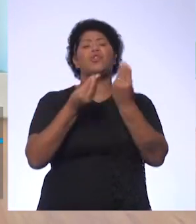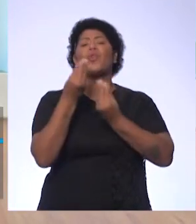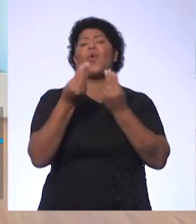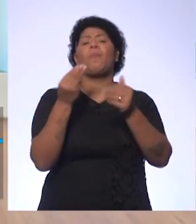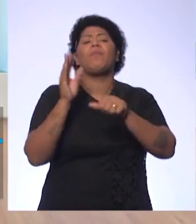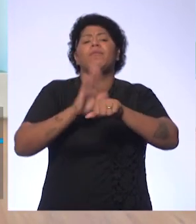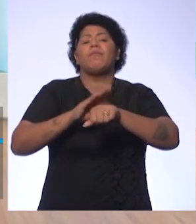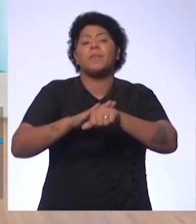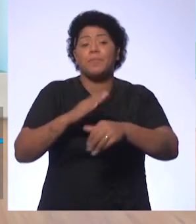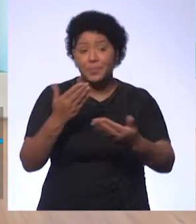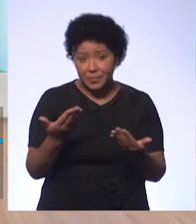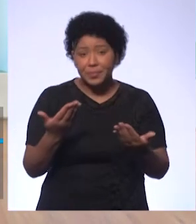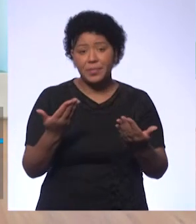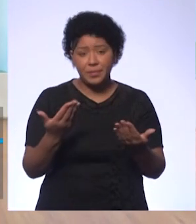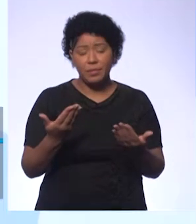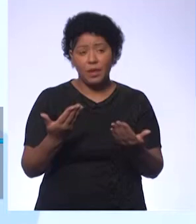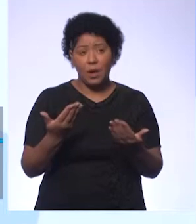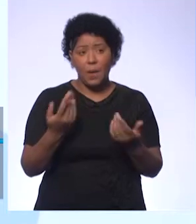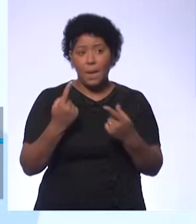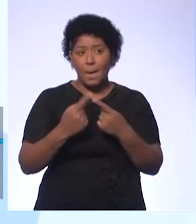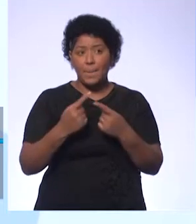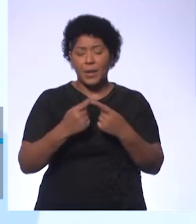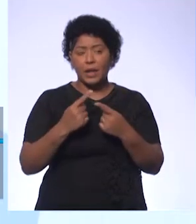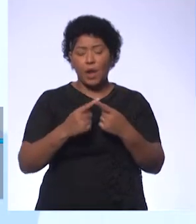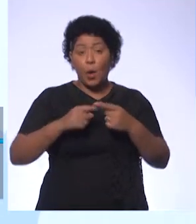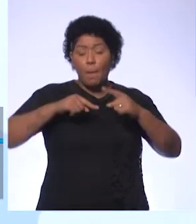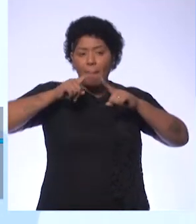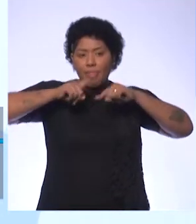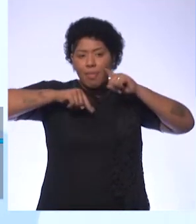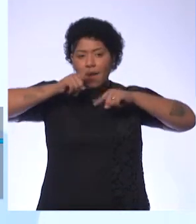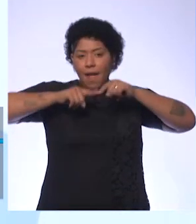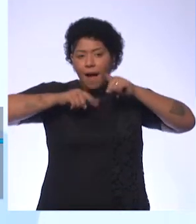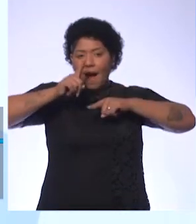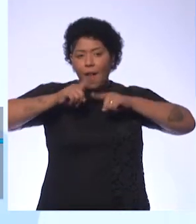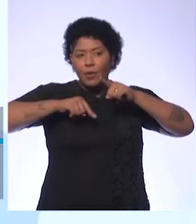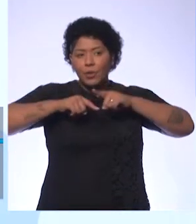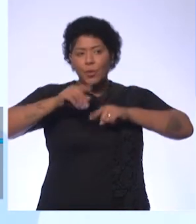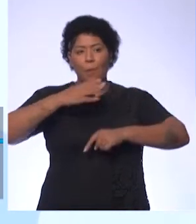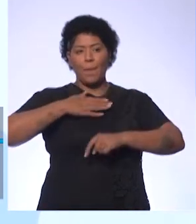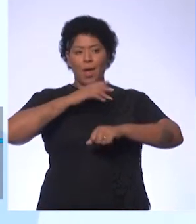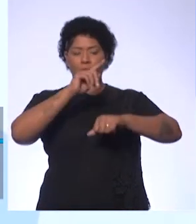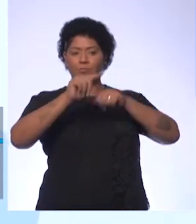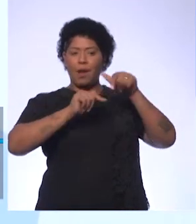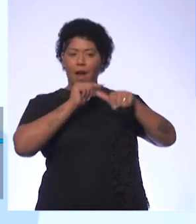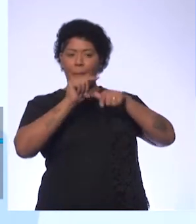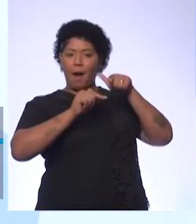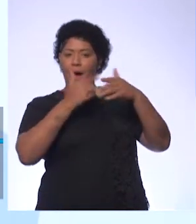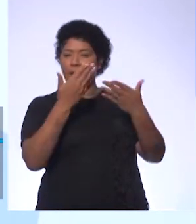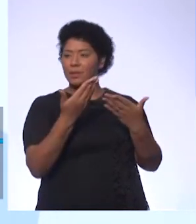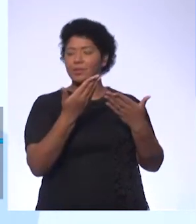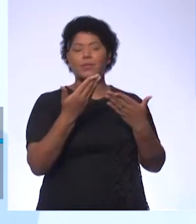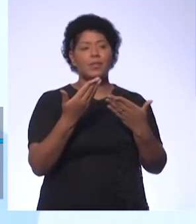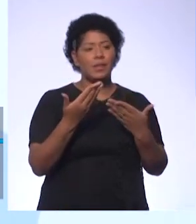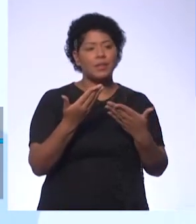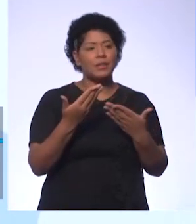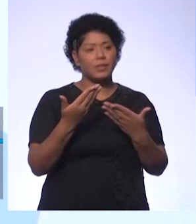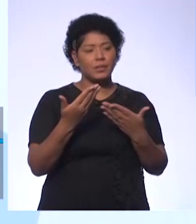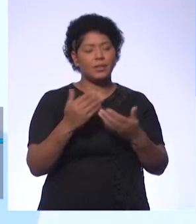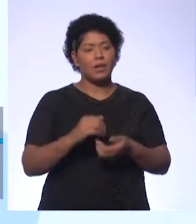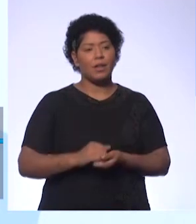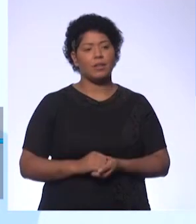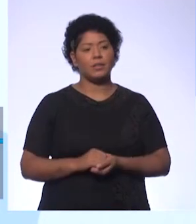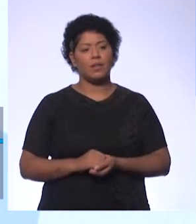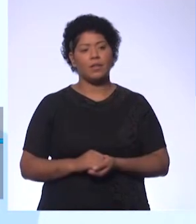não vê mais o produto do seu trabalho como parte da sua identidade. E isso enfraquece